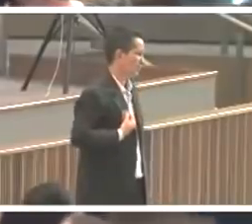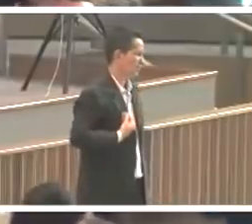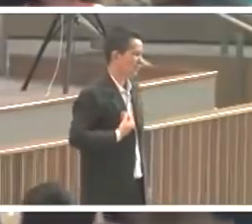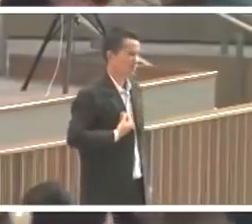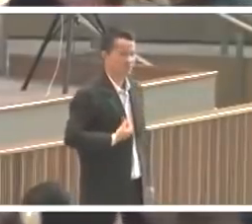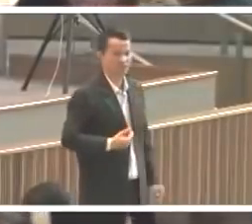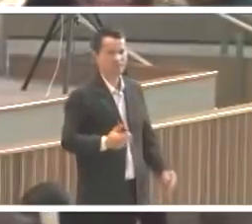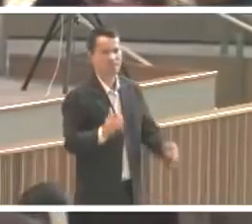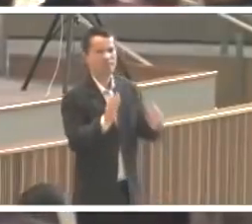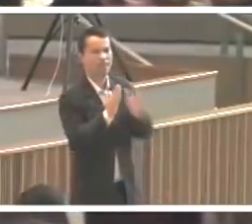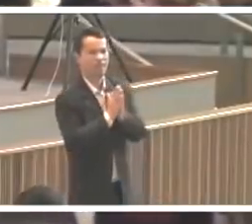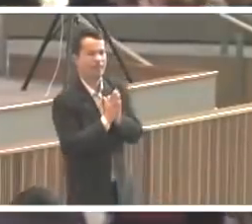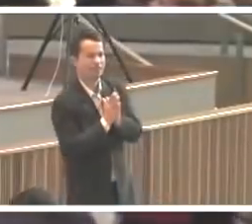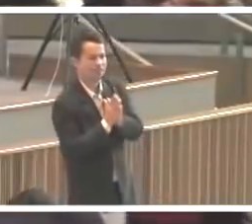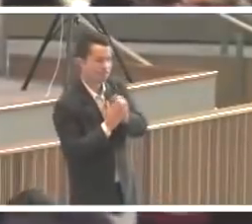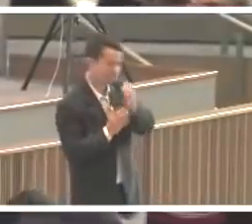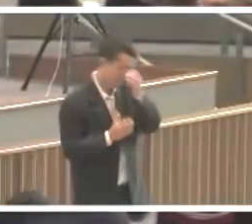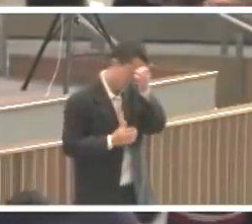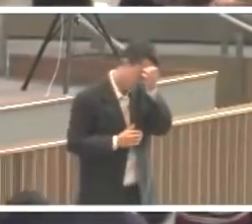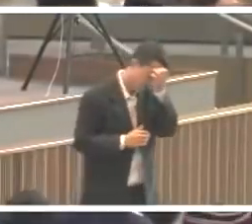Vamos orar juntos, tá?